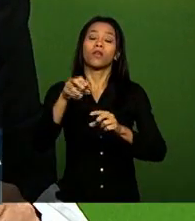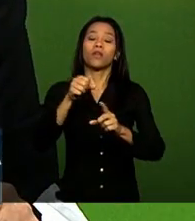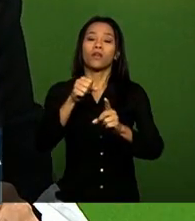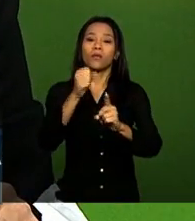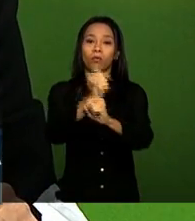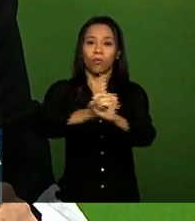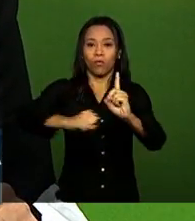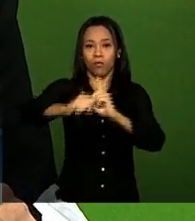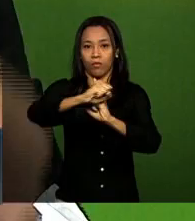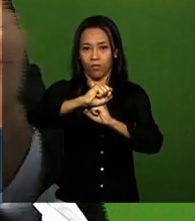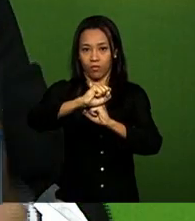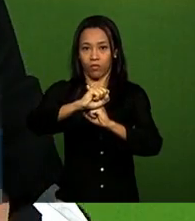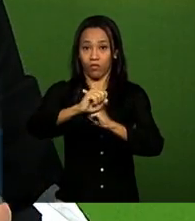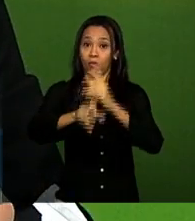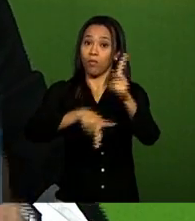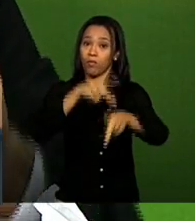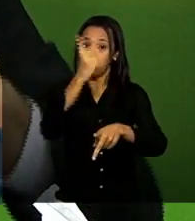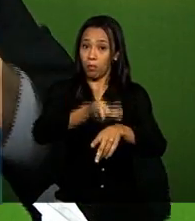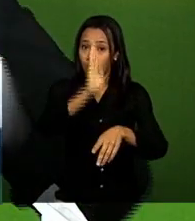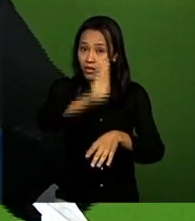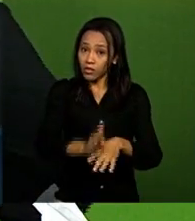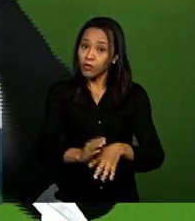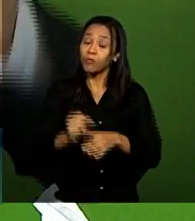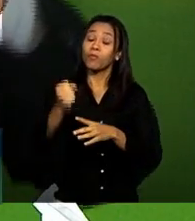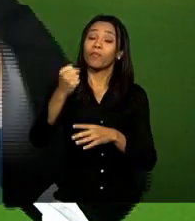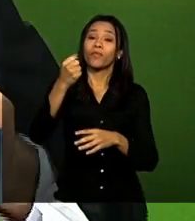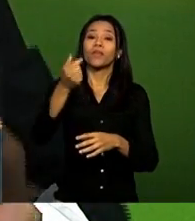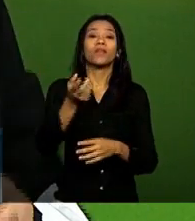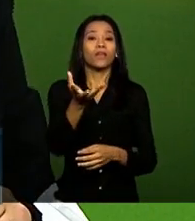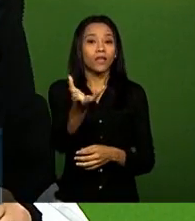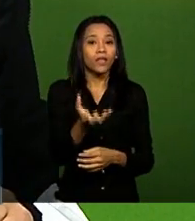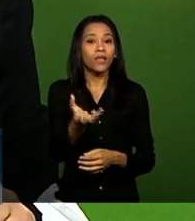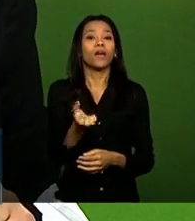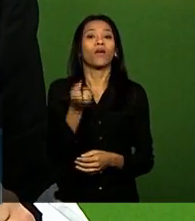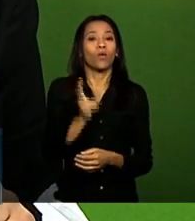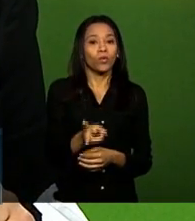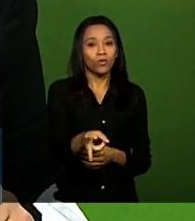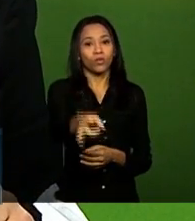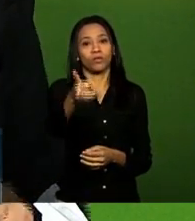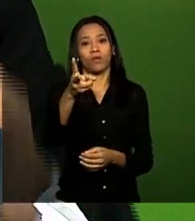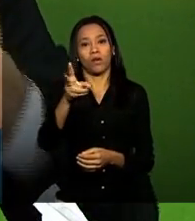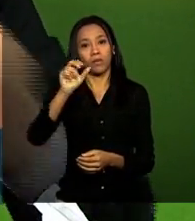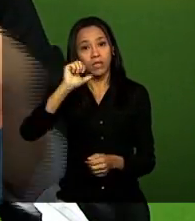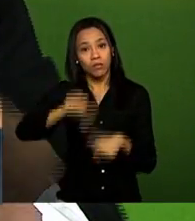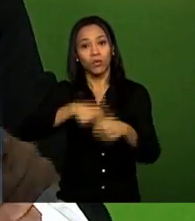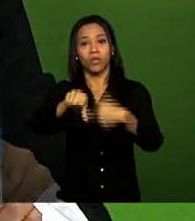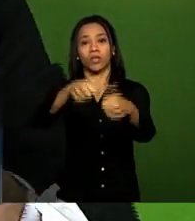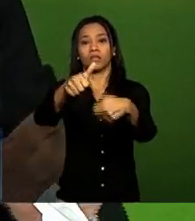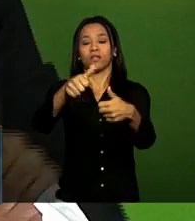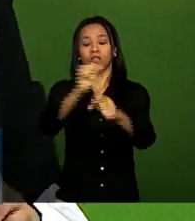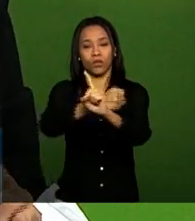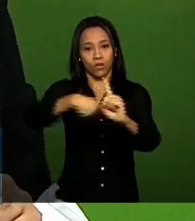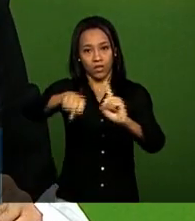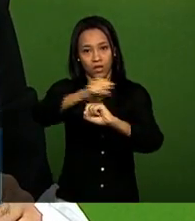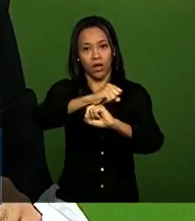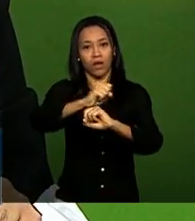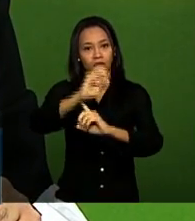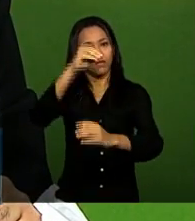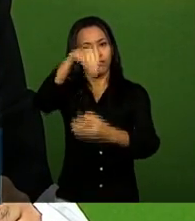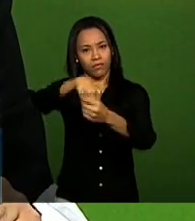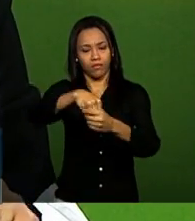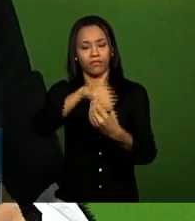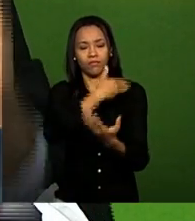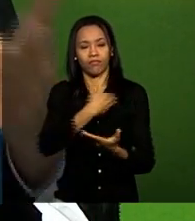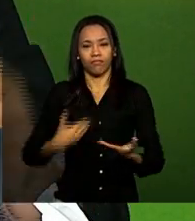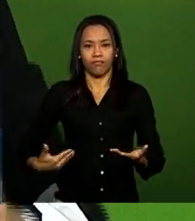quarta vez fez uma opção de continuar com estas grandes mudanças estruturais sociais e positivas que o